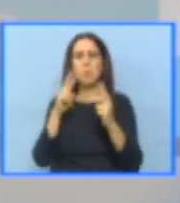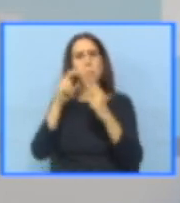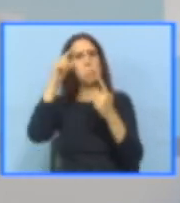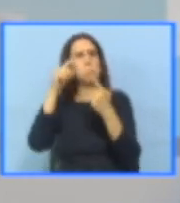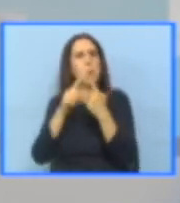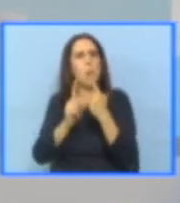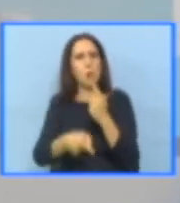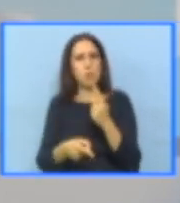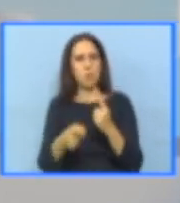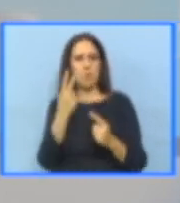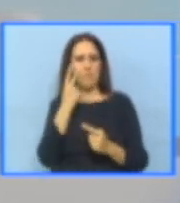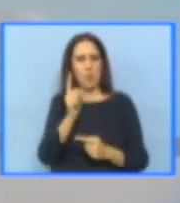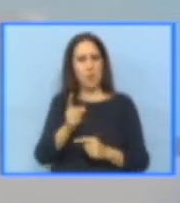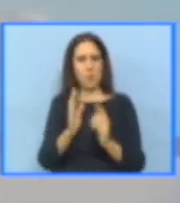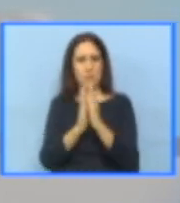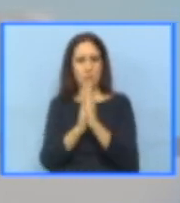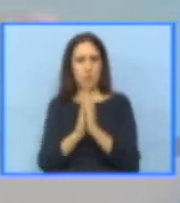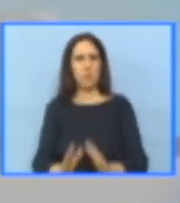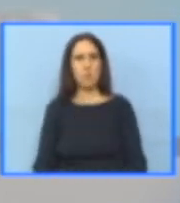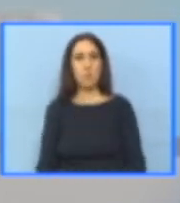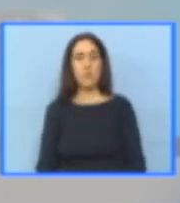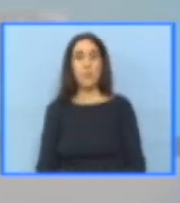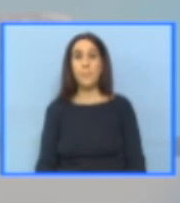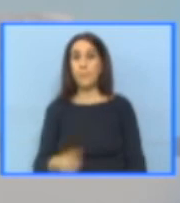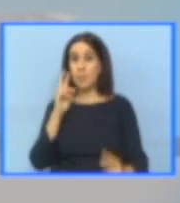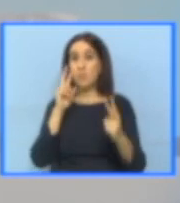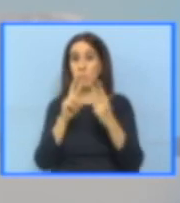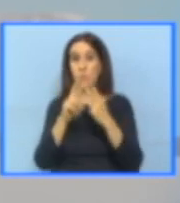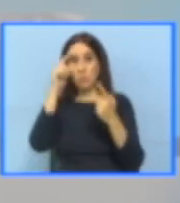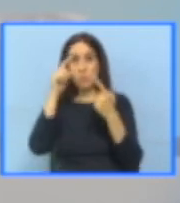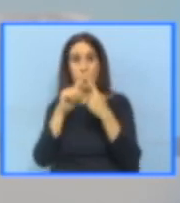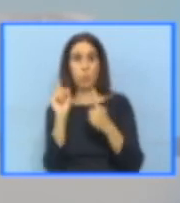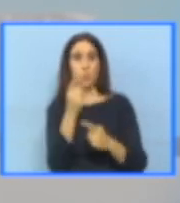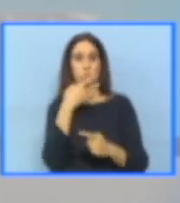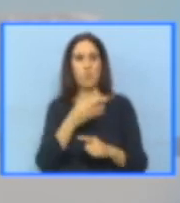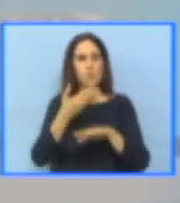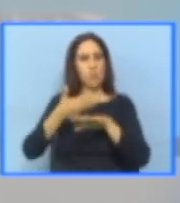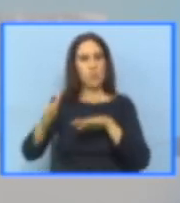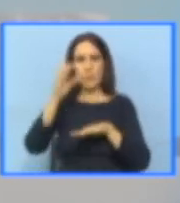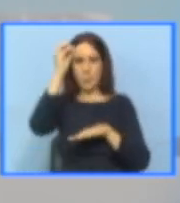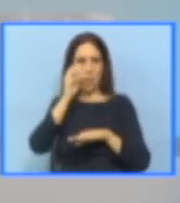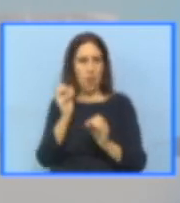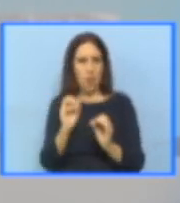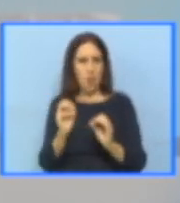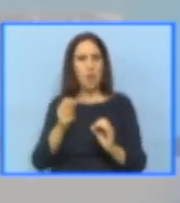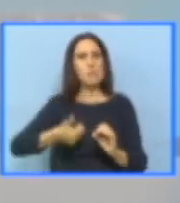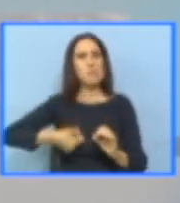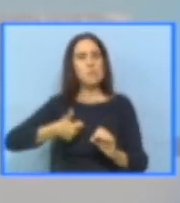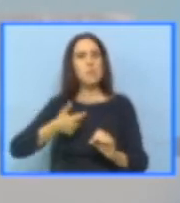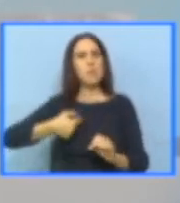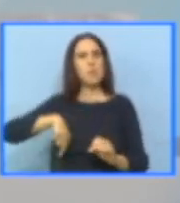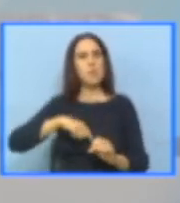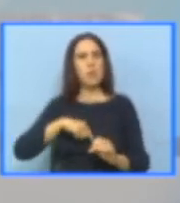também dentro da própria vida da Igreja? Estes encontros são destinados a todos, sem excluir ninguém, e em particular nós